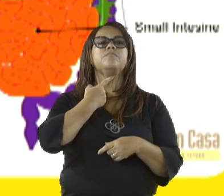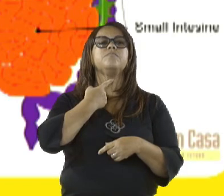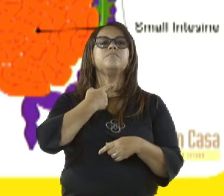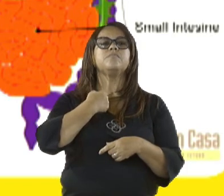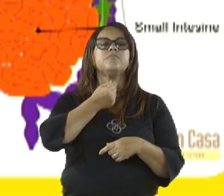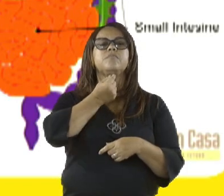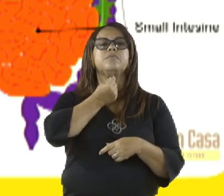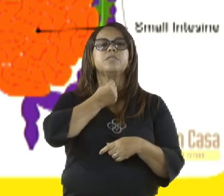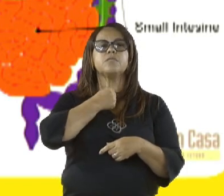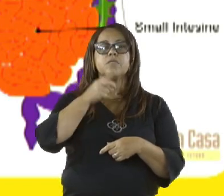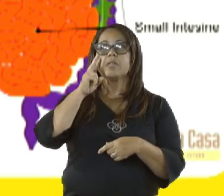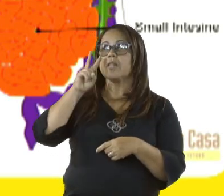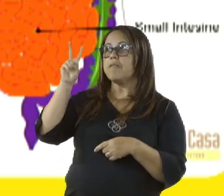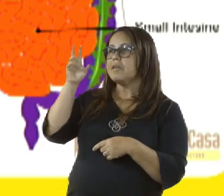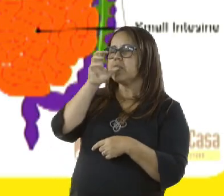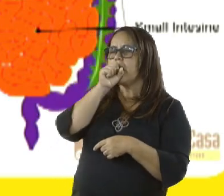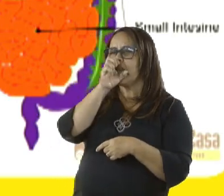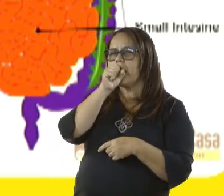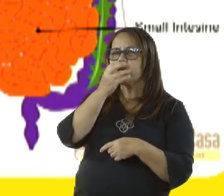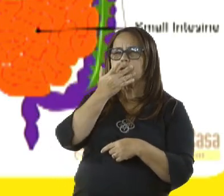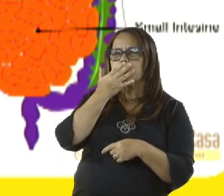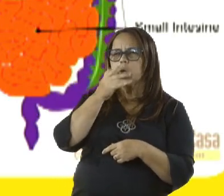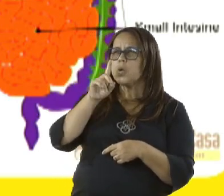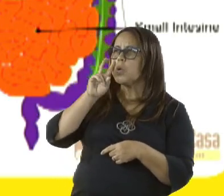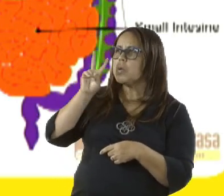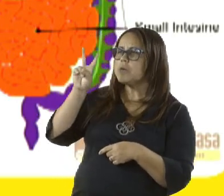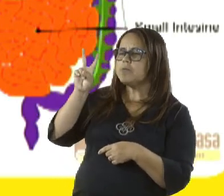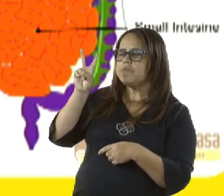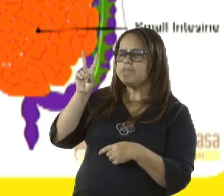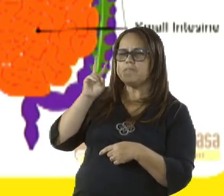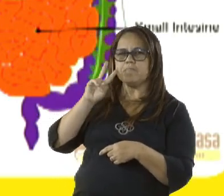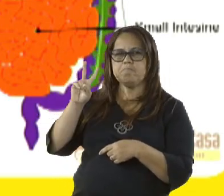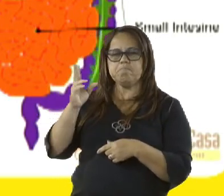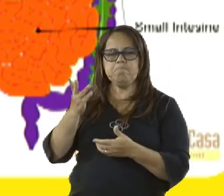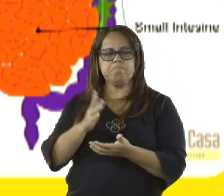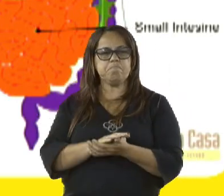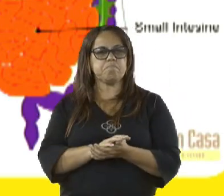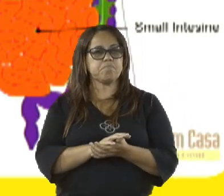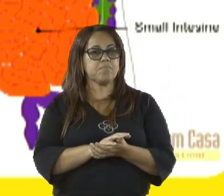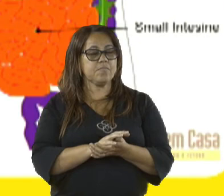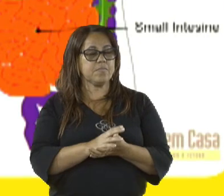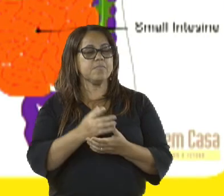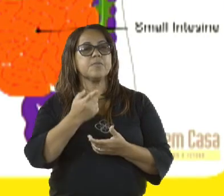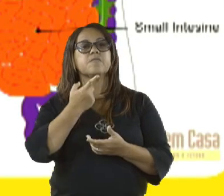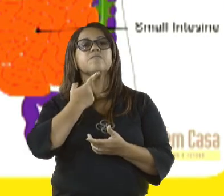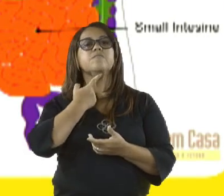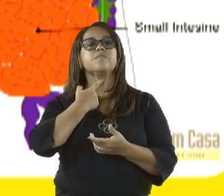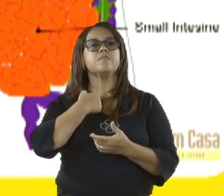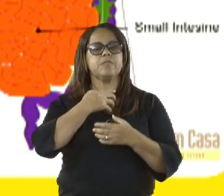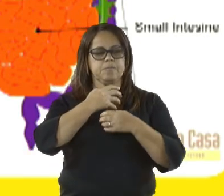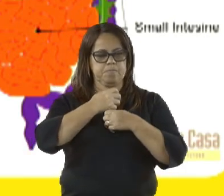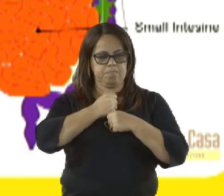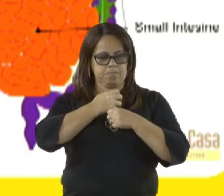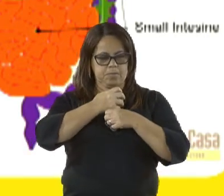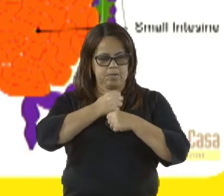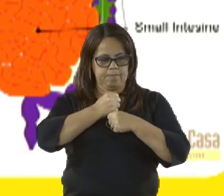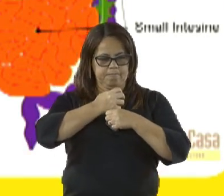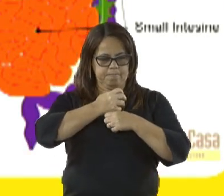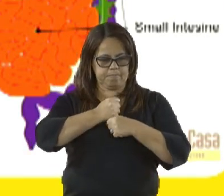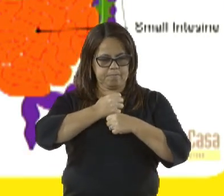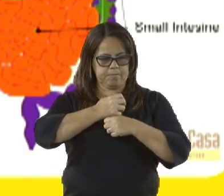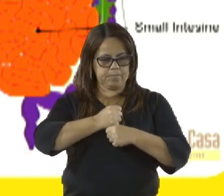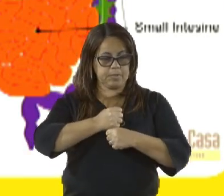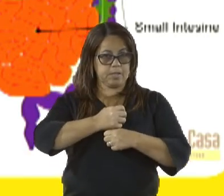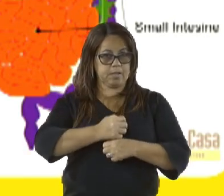em laranja, como vocês podem ver aí, que vai direcionar esse alimento já triturado para o estômago. No